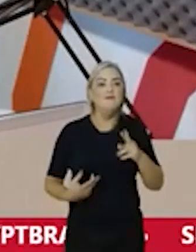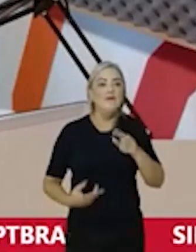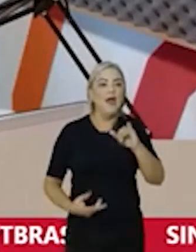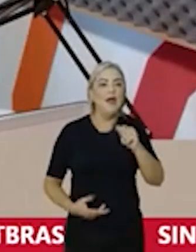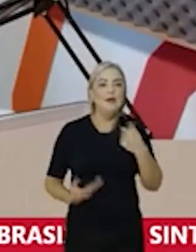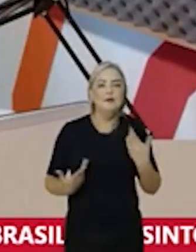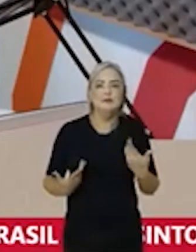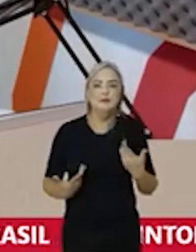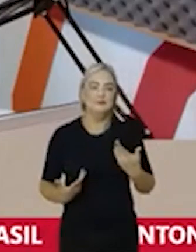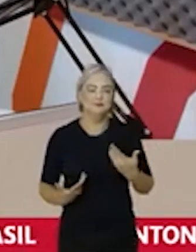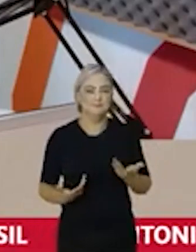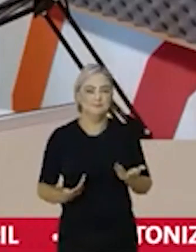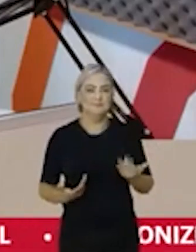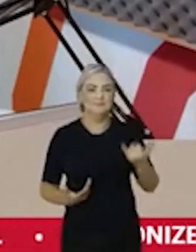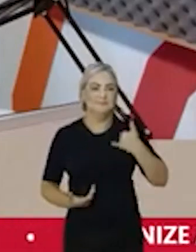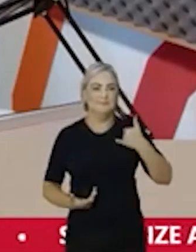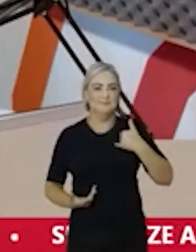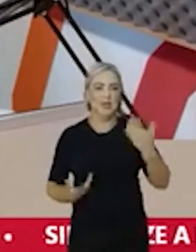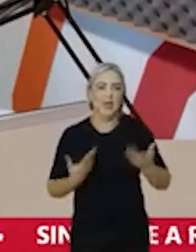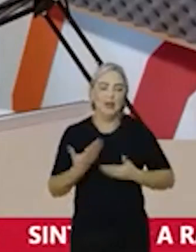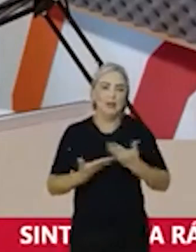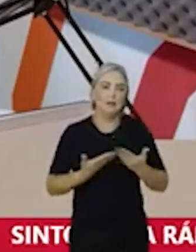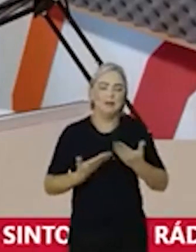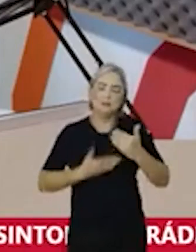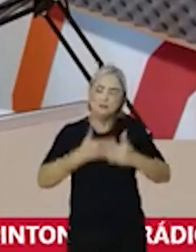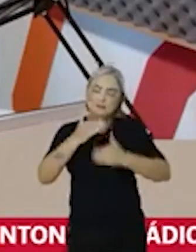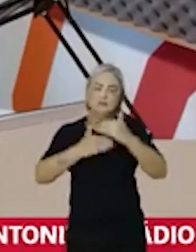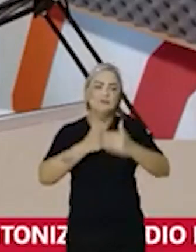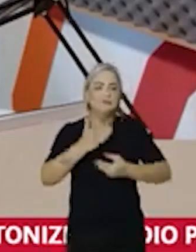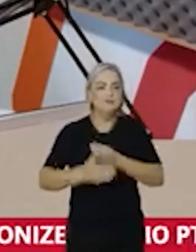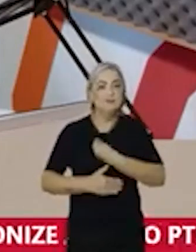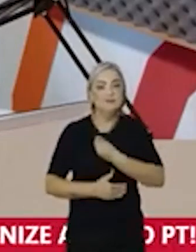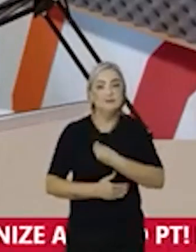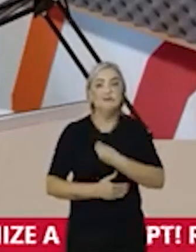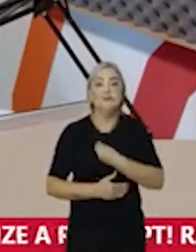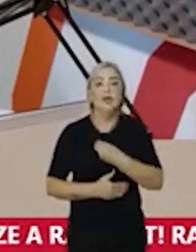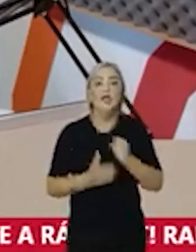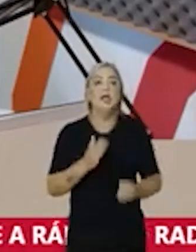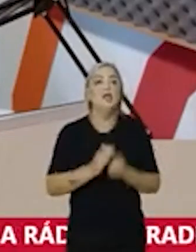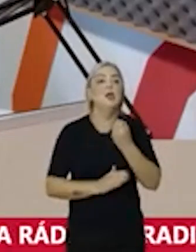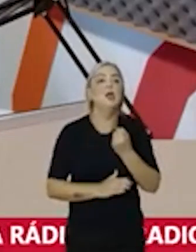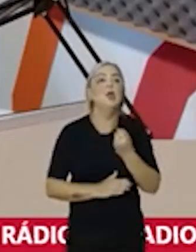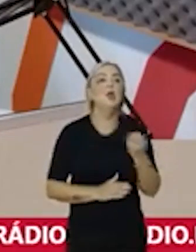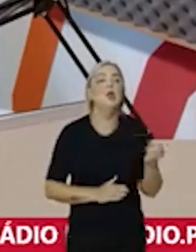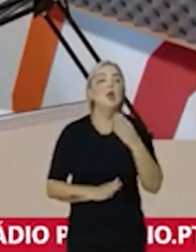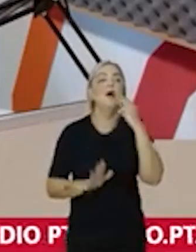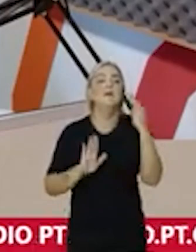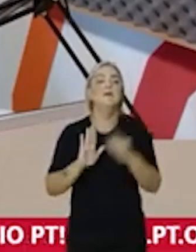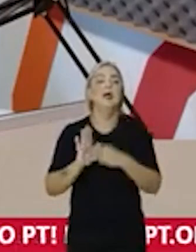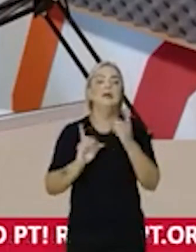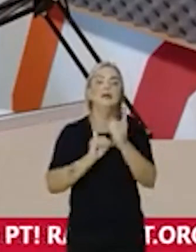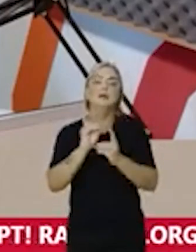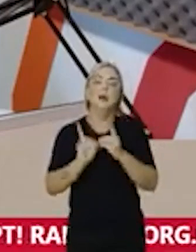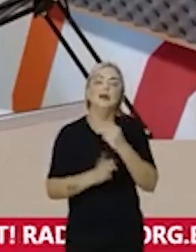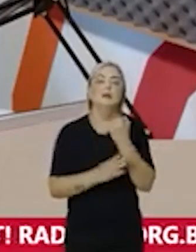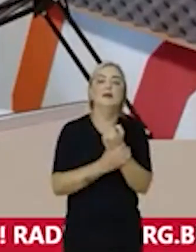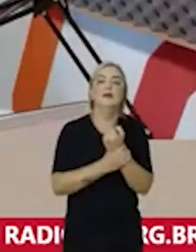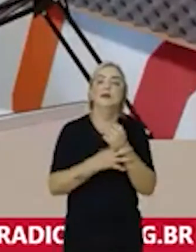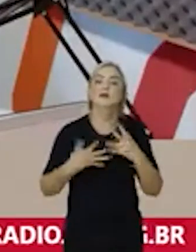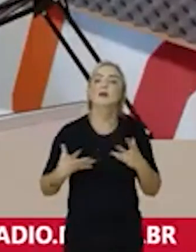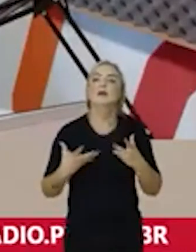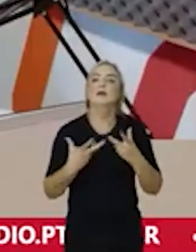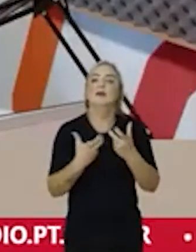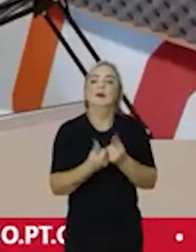gente restabeleça o processo que vínhamos vivendo e crie novas metas e novas dinâmicas para garantir